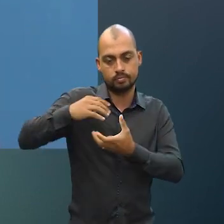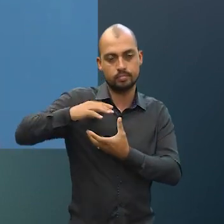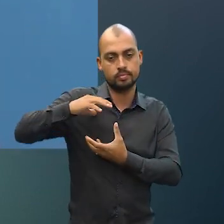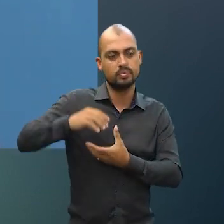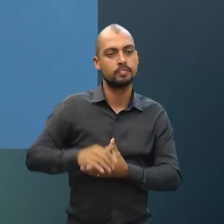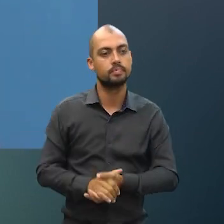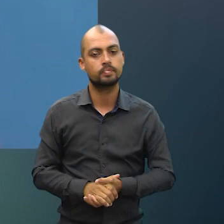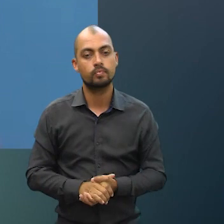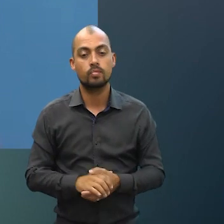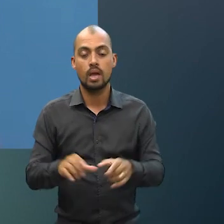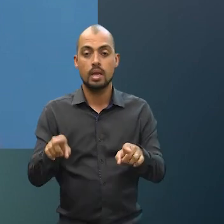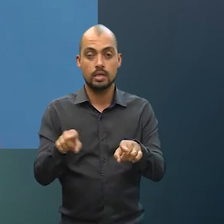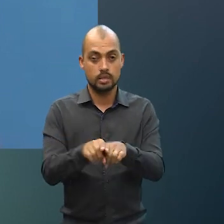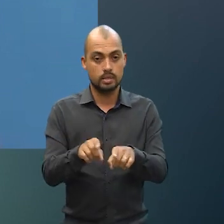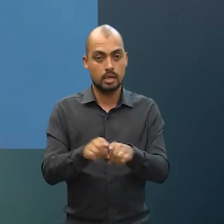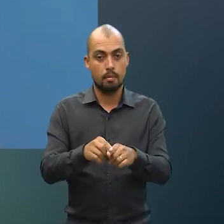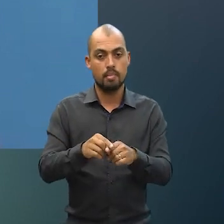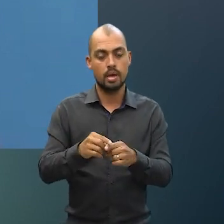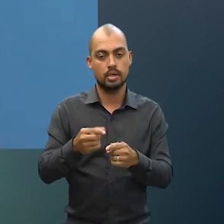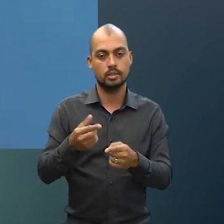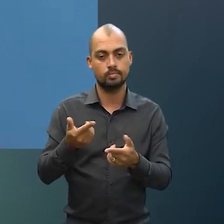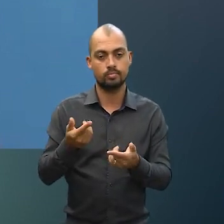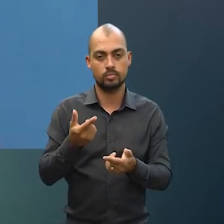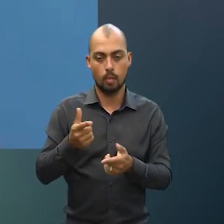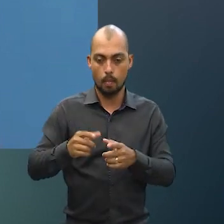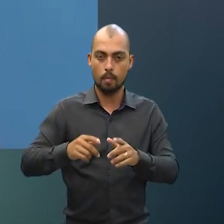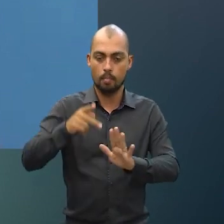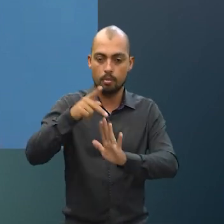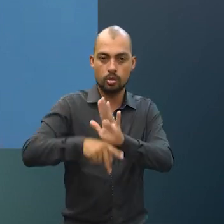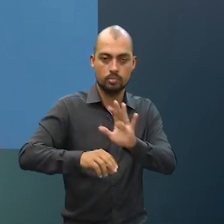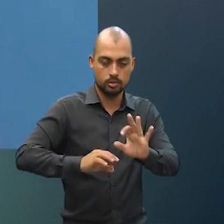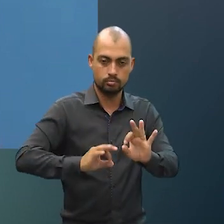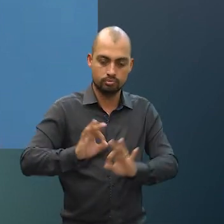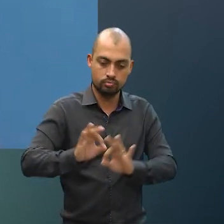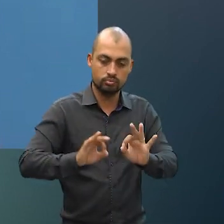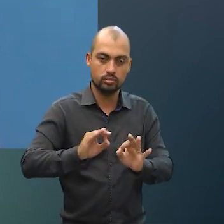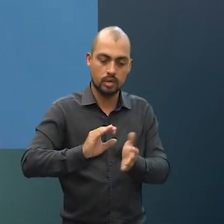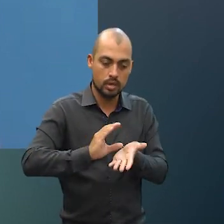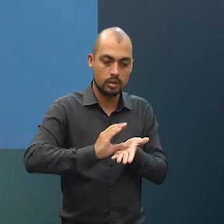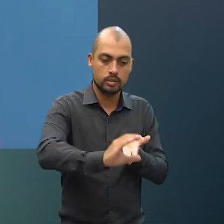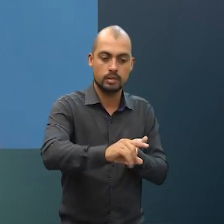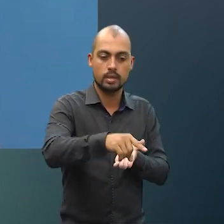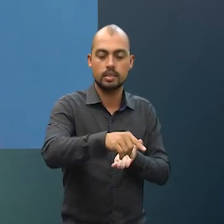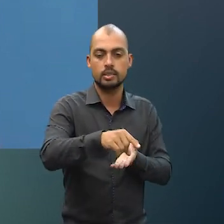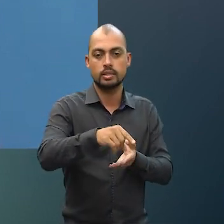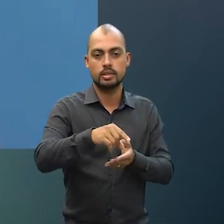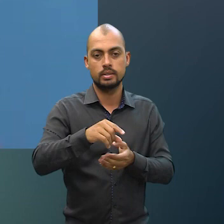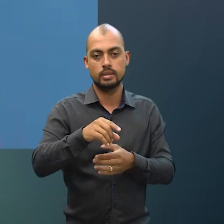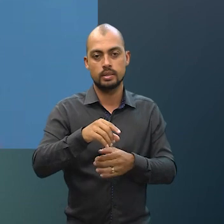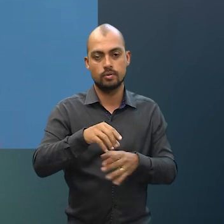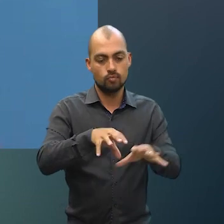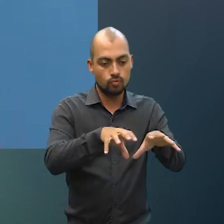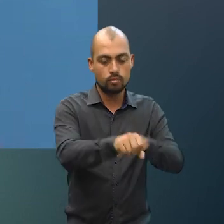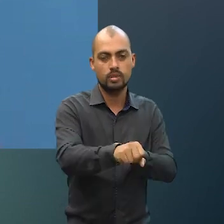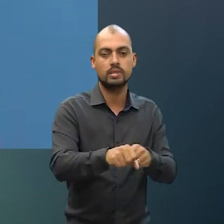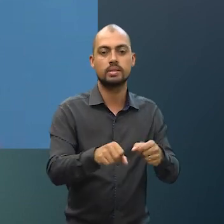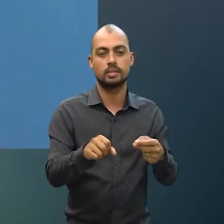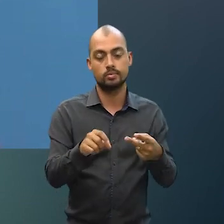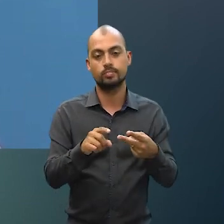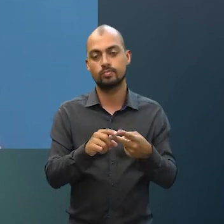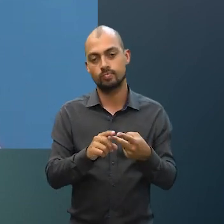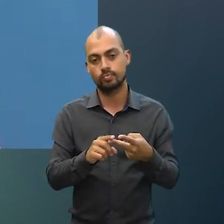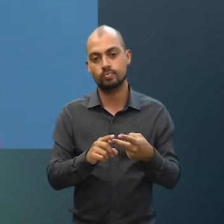programa de investimento nas pessoas para capacitação e melhoria, né? Que a gente chama de Tech for